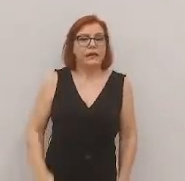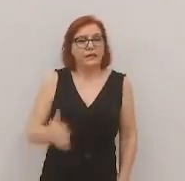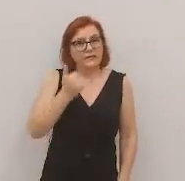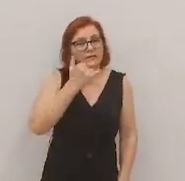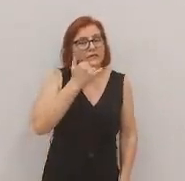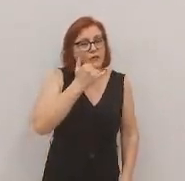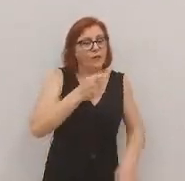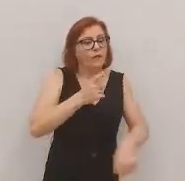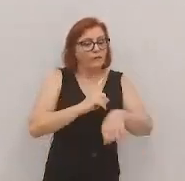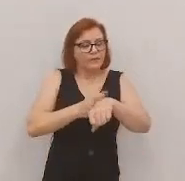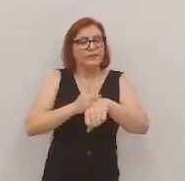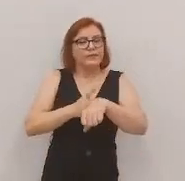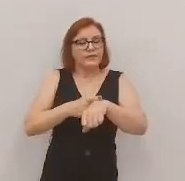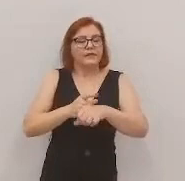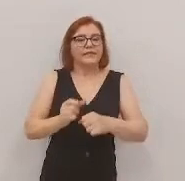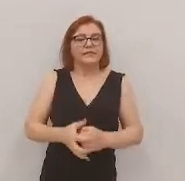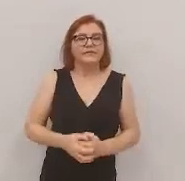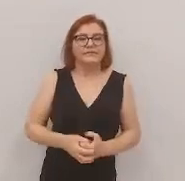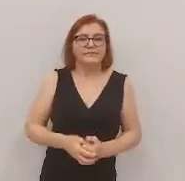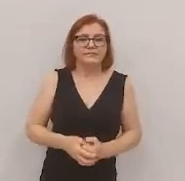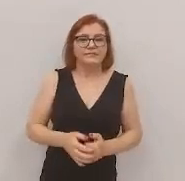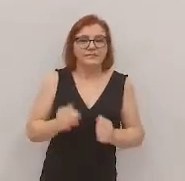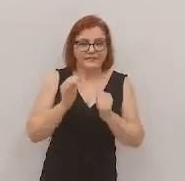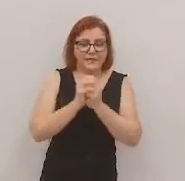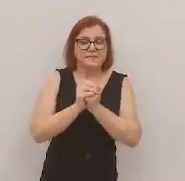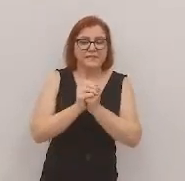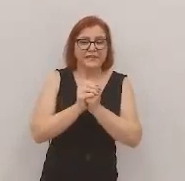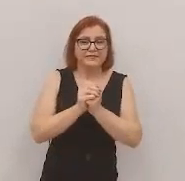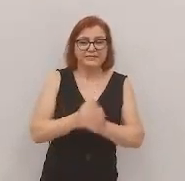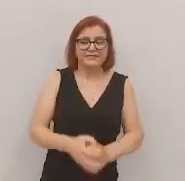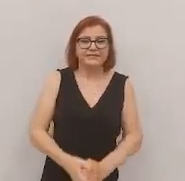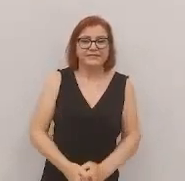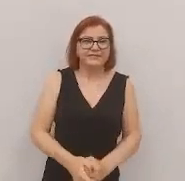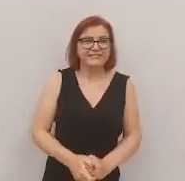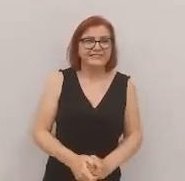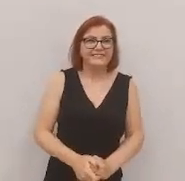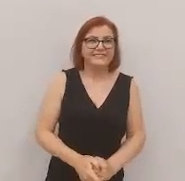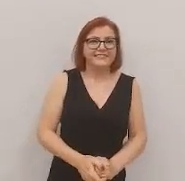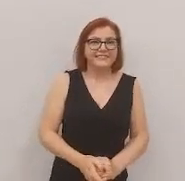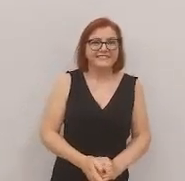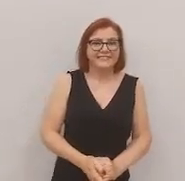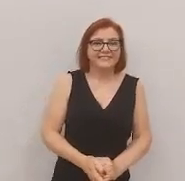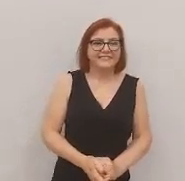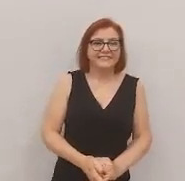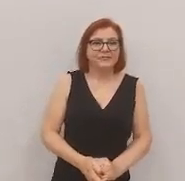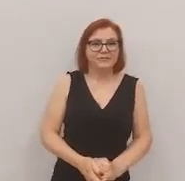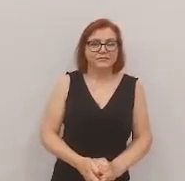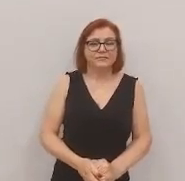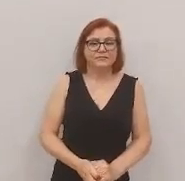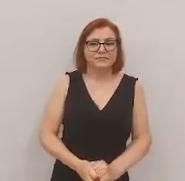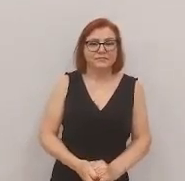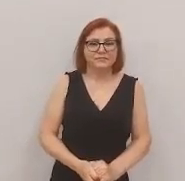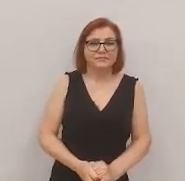um pouco do tempo, né? Mas eu já peguei um pouquinho depois das 8 também,